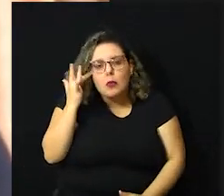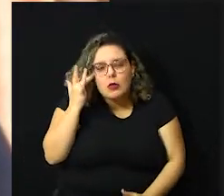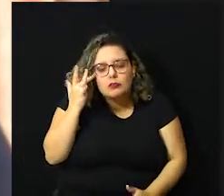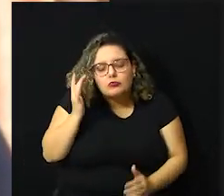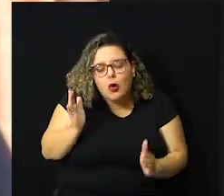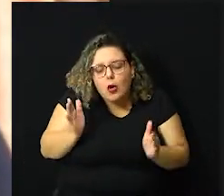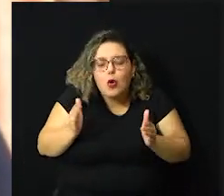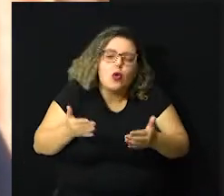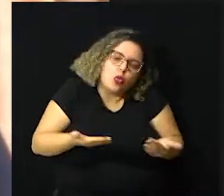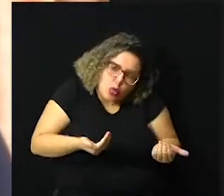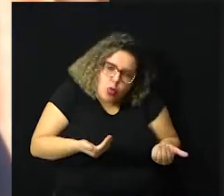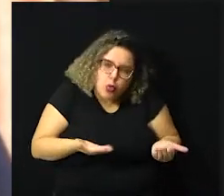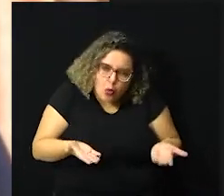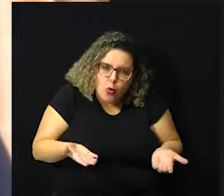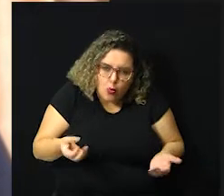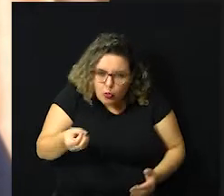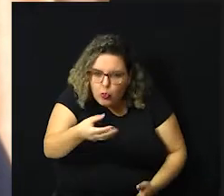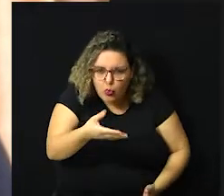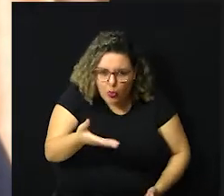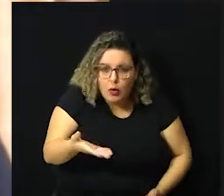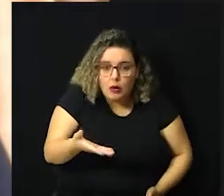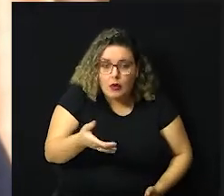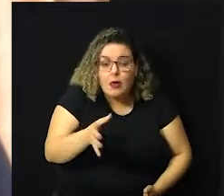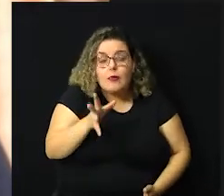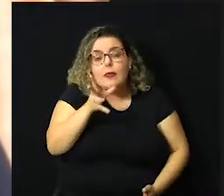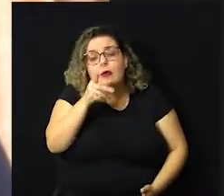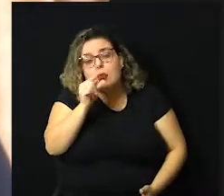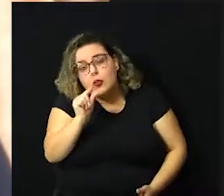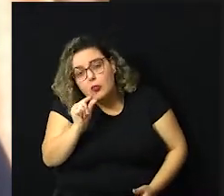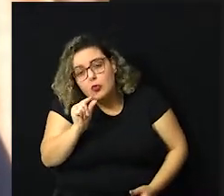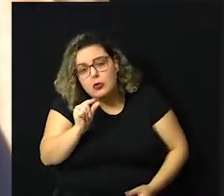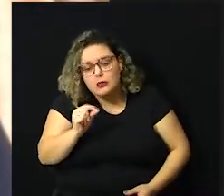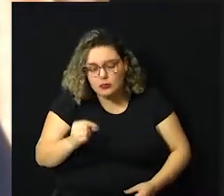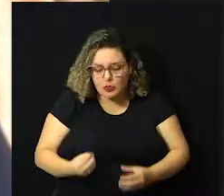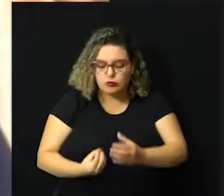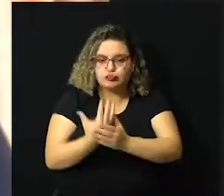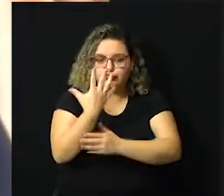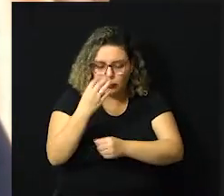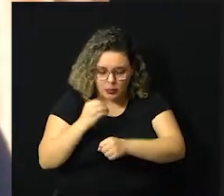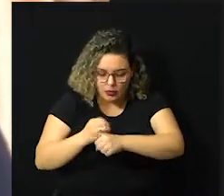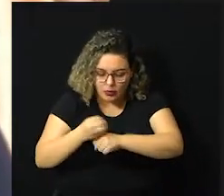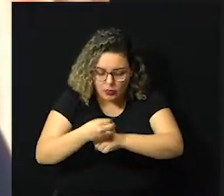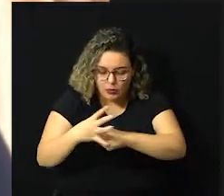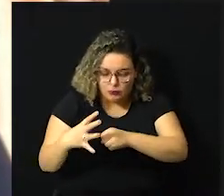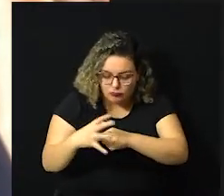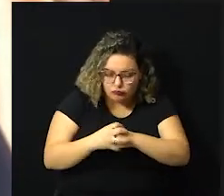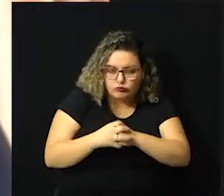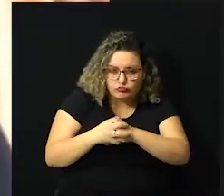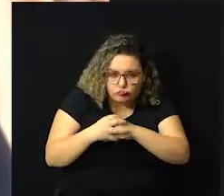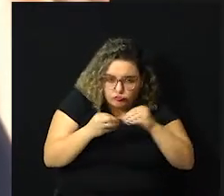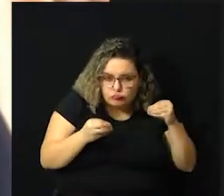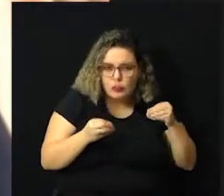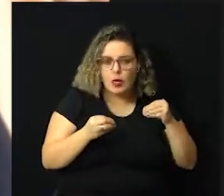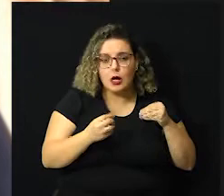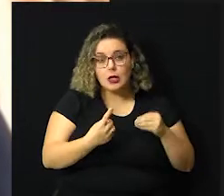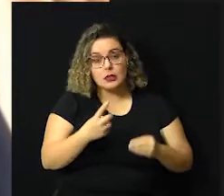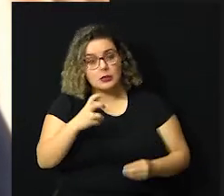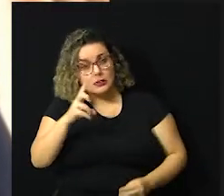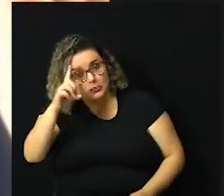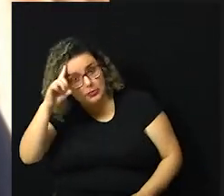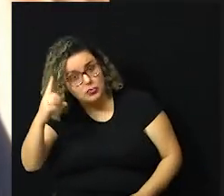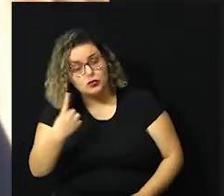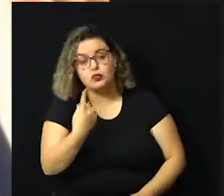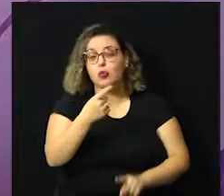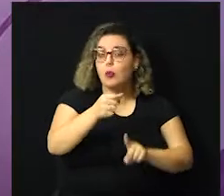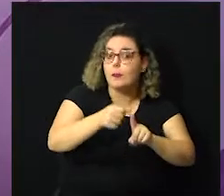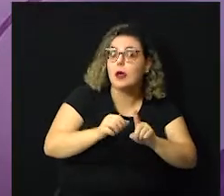precoce, elas acabam demorando um certo tempo para fabricar esses anticorpos. Isso pode demorar 15 dias, um mês, mas o